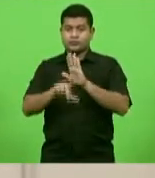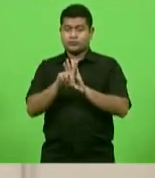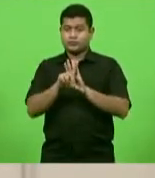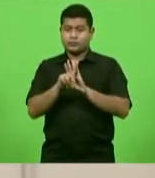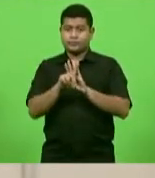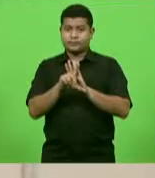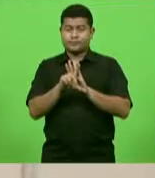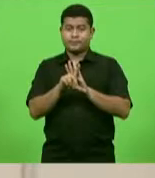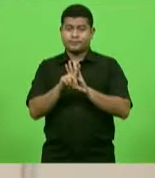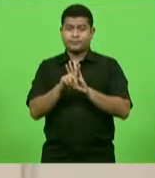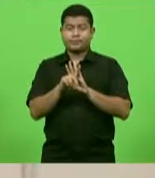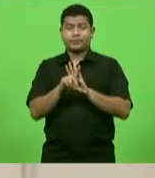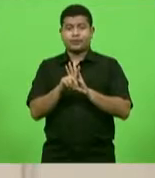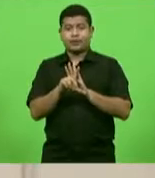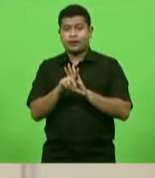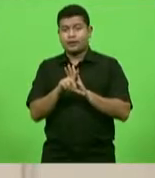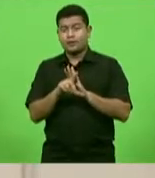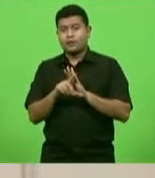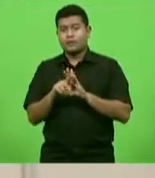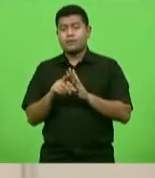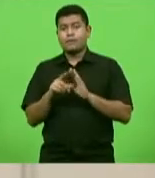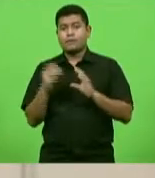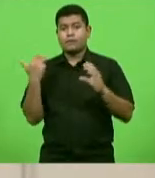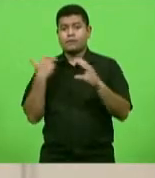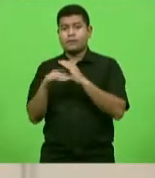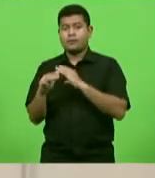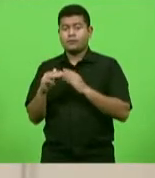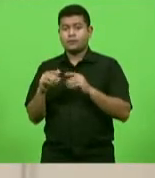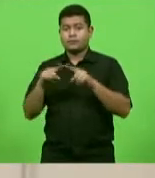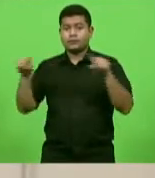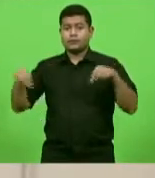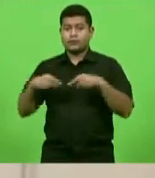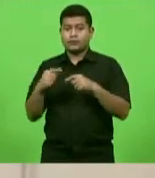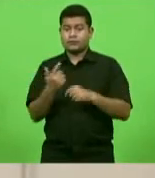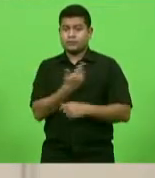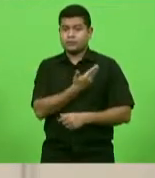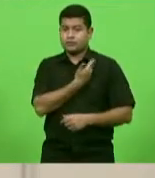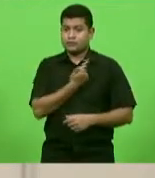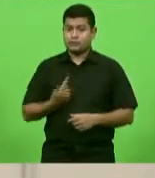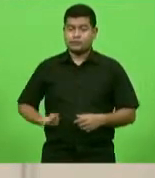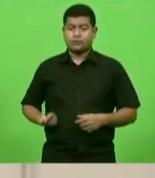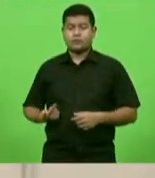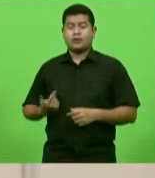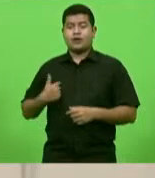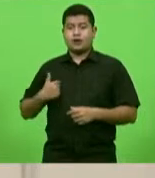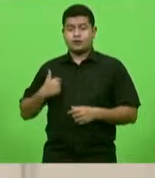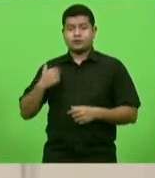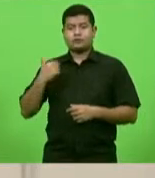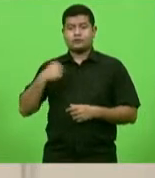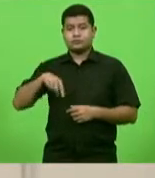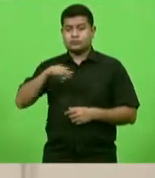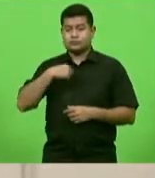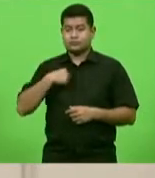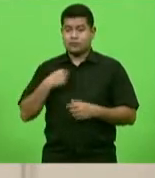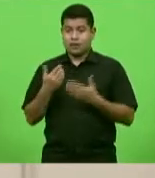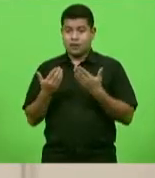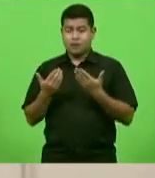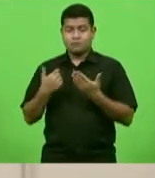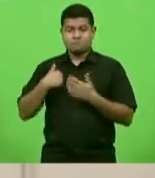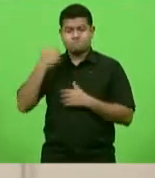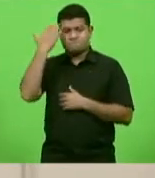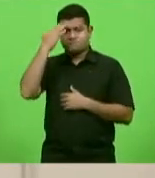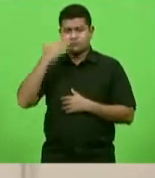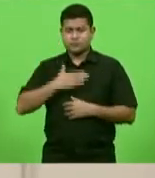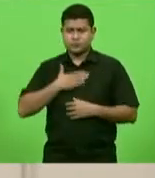encaminhado pelo gabinete do governador também impressionam. de antemão. Registre